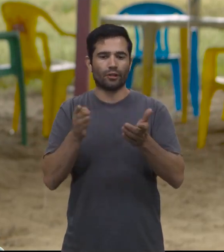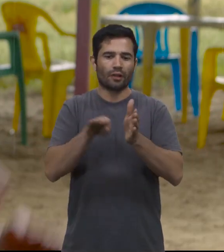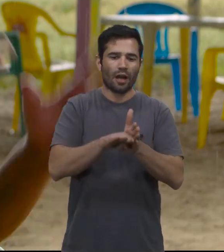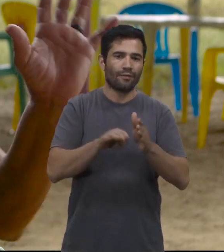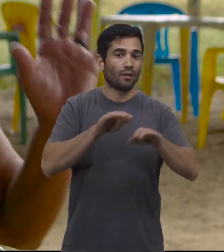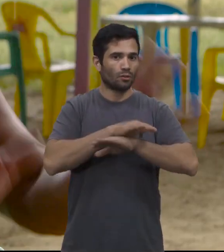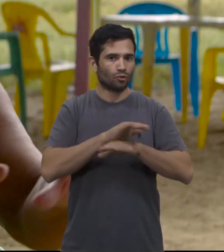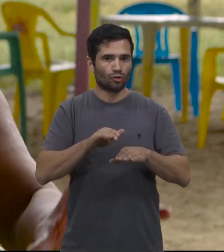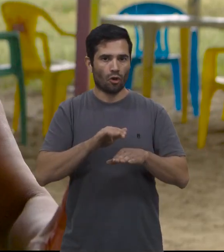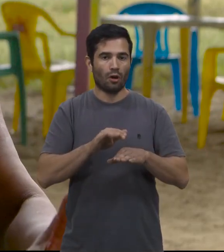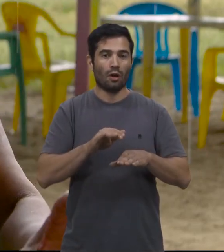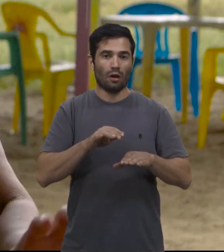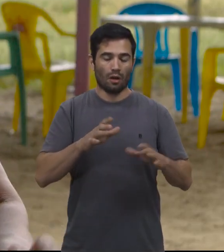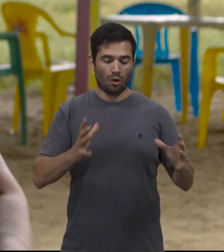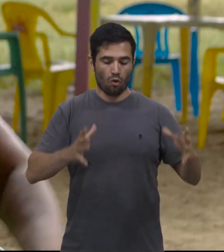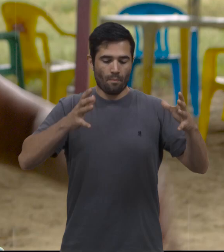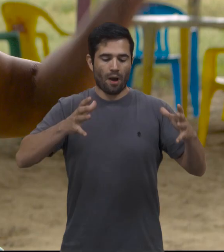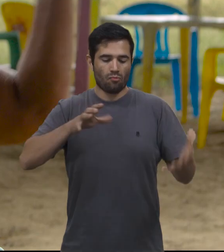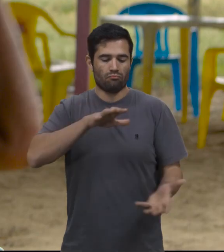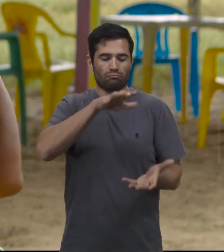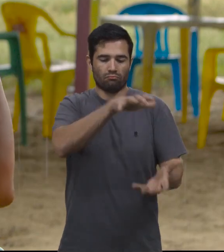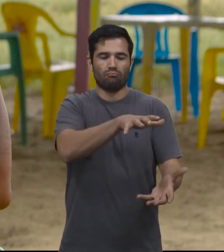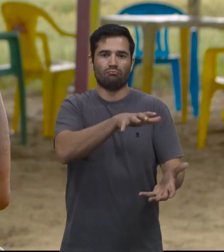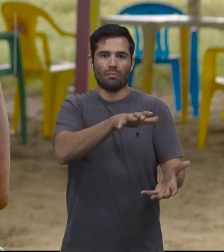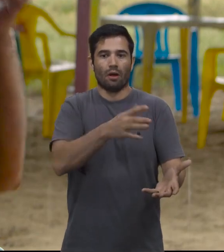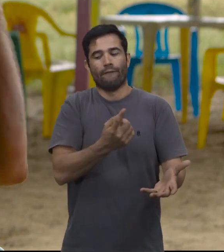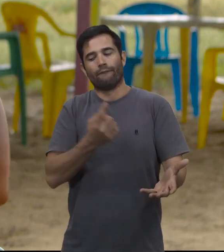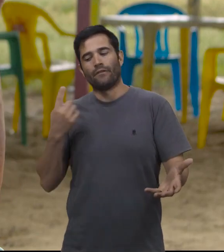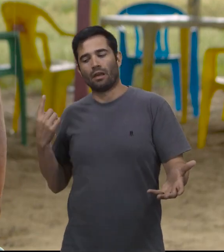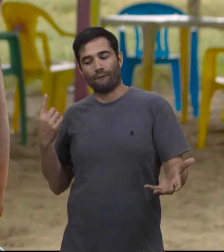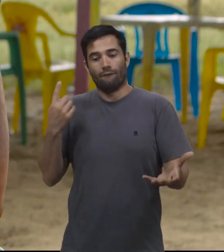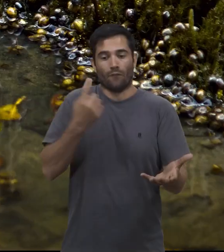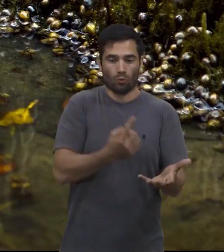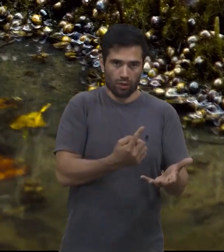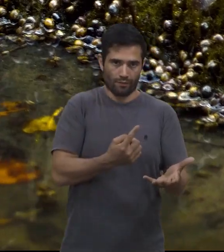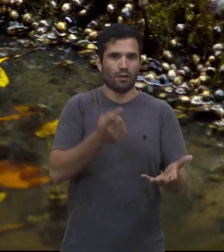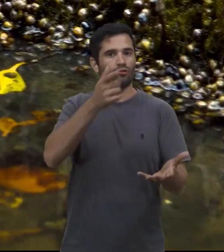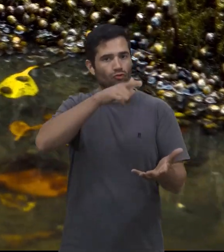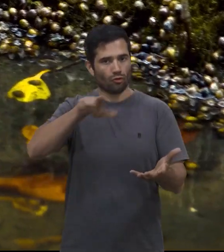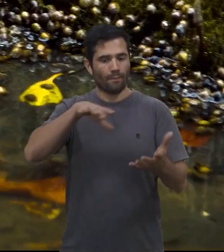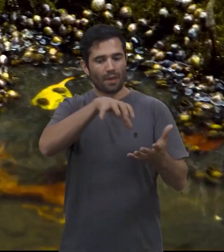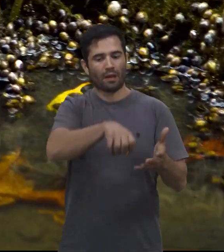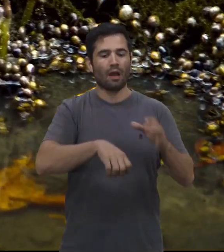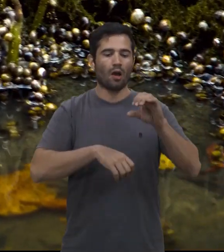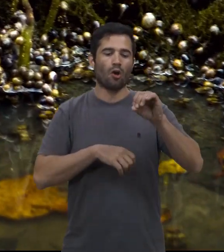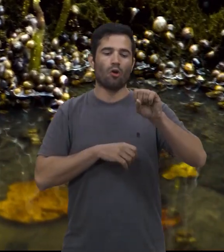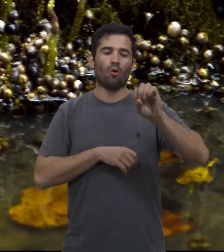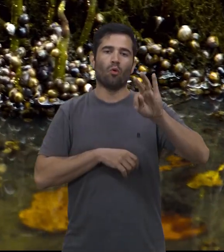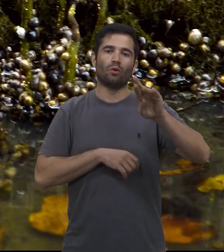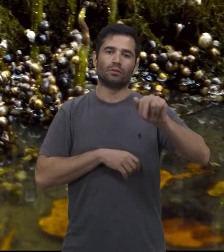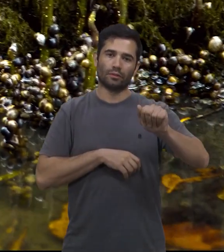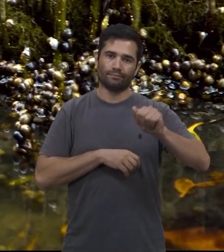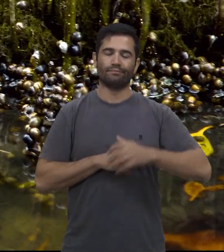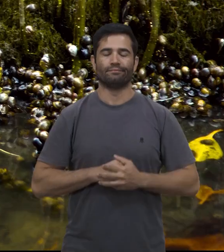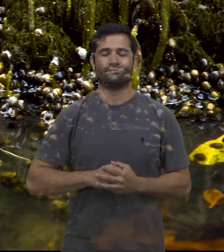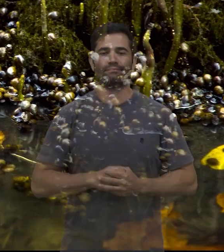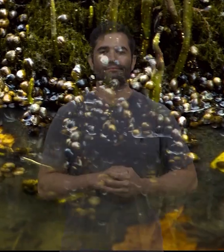nós chegava, deixava só os baldes lá. Nós corria, voltava de novo para nós retirar a ostra.